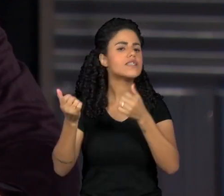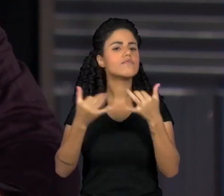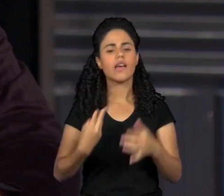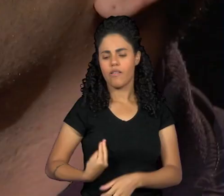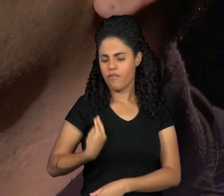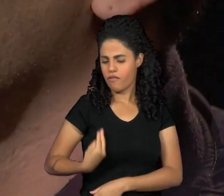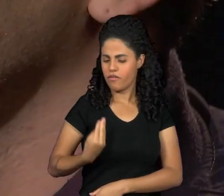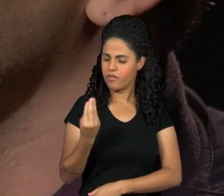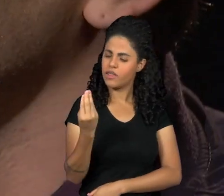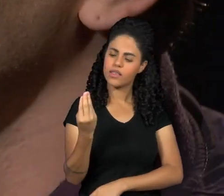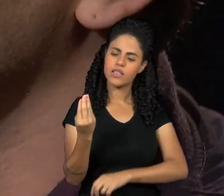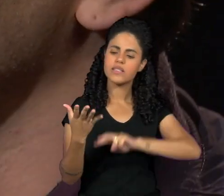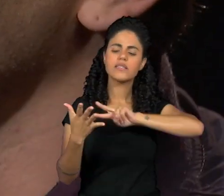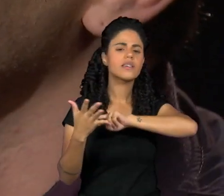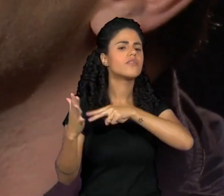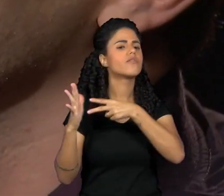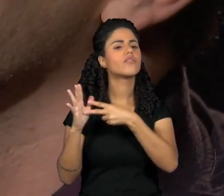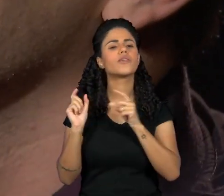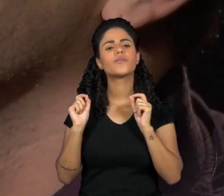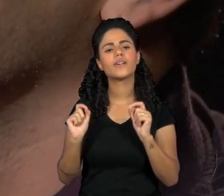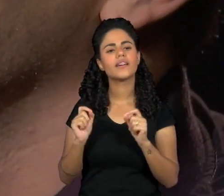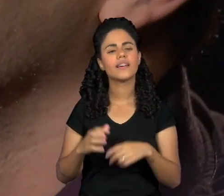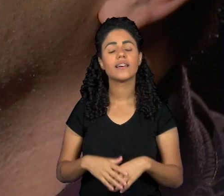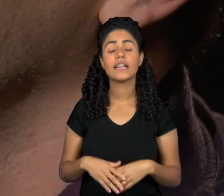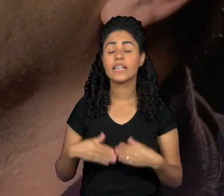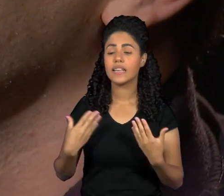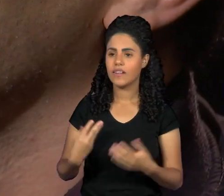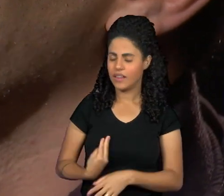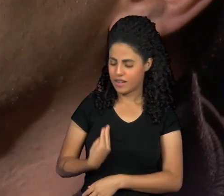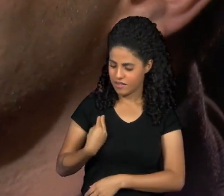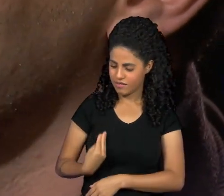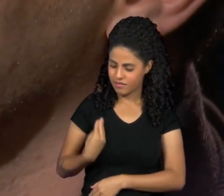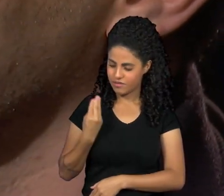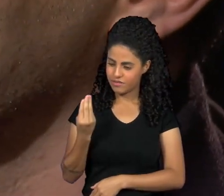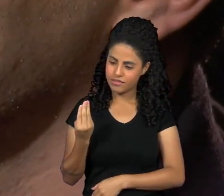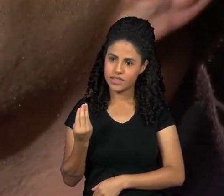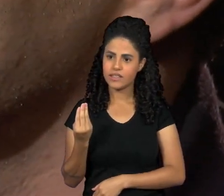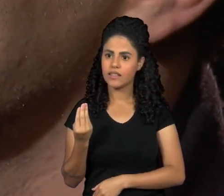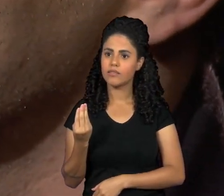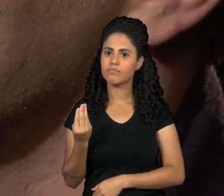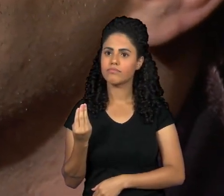vida? A vida não basta.